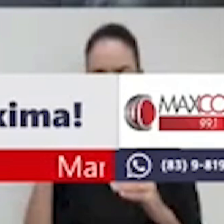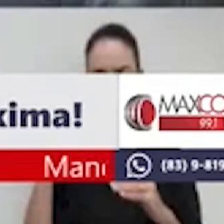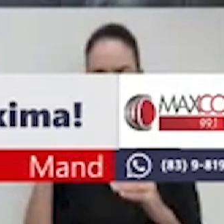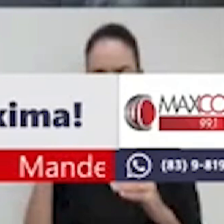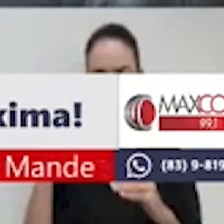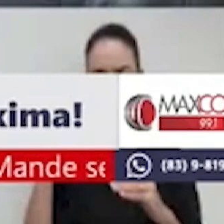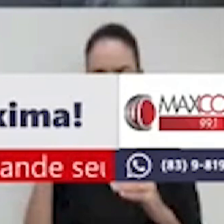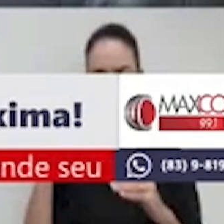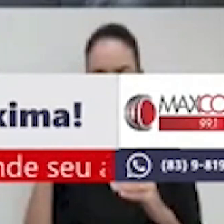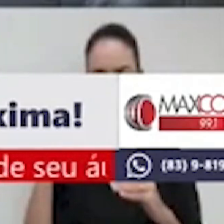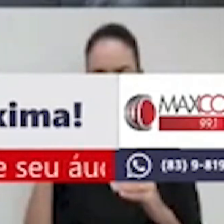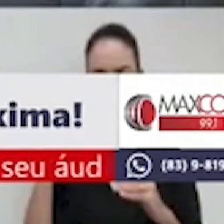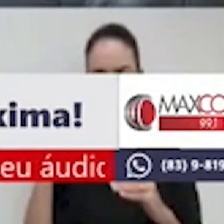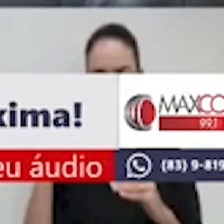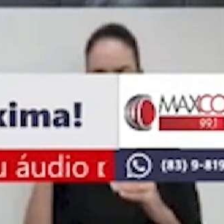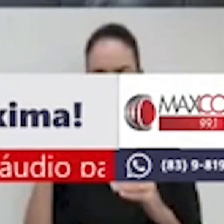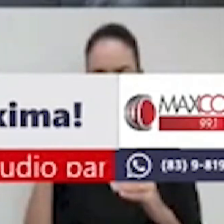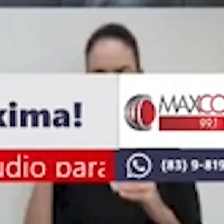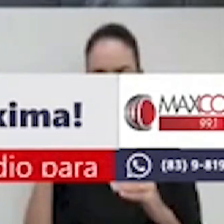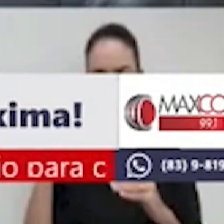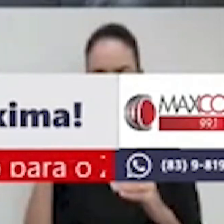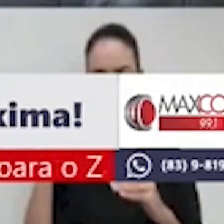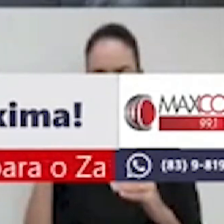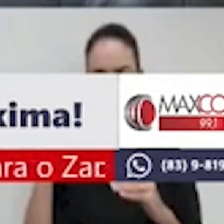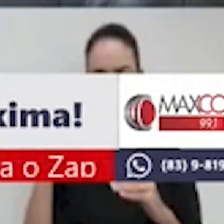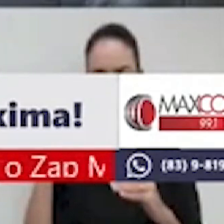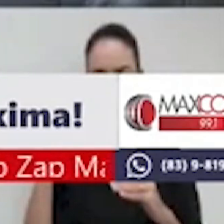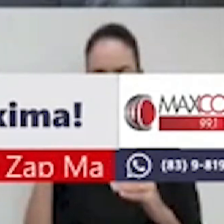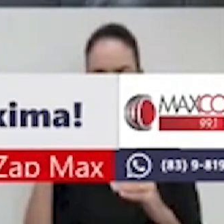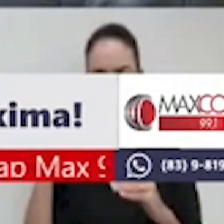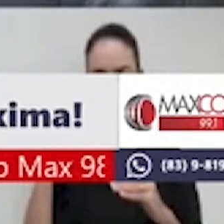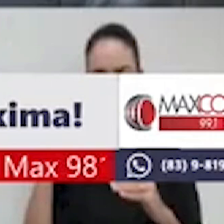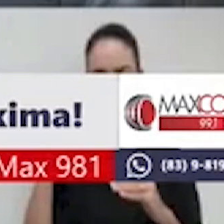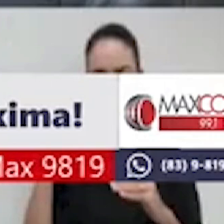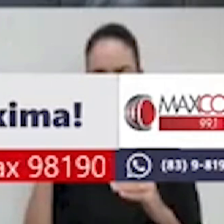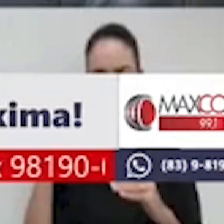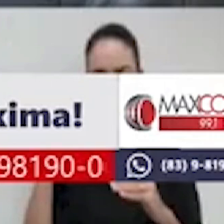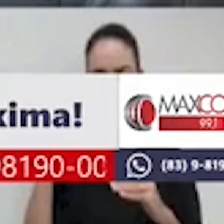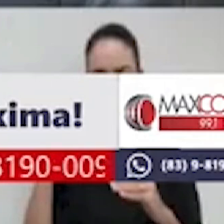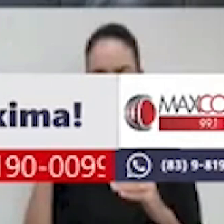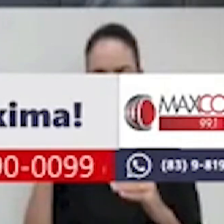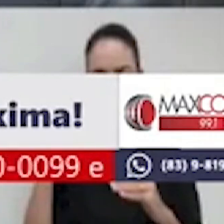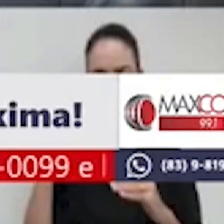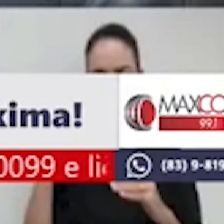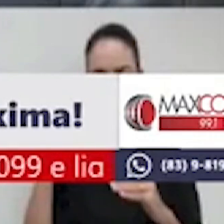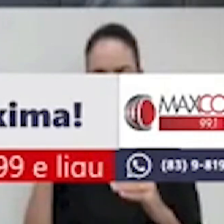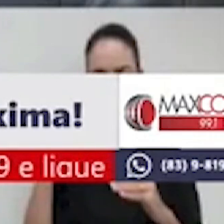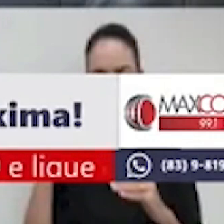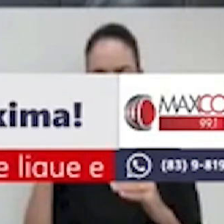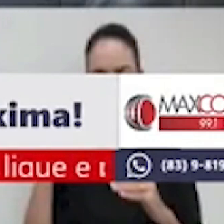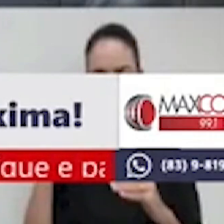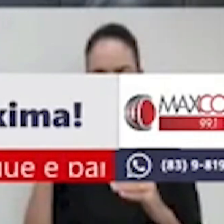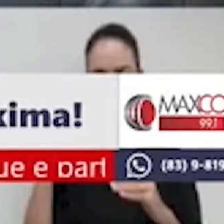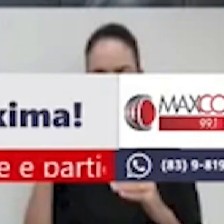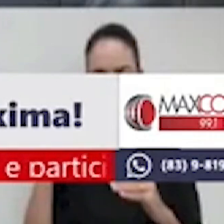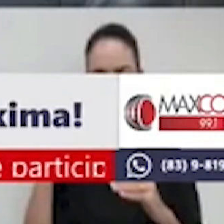navio Mas eu pedi Fábio para você chamar os concursados para trabalhar no centro no centro da Oftalmológico não